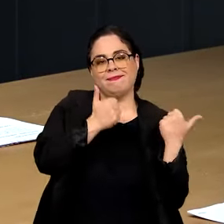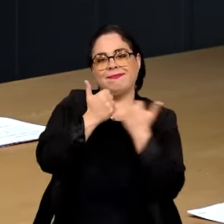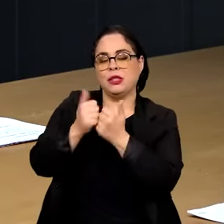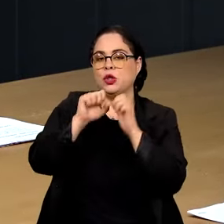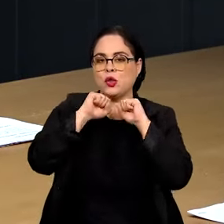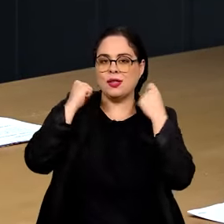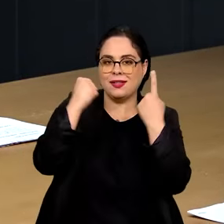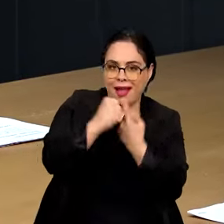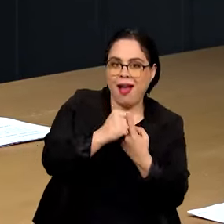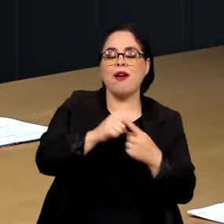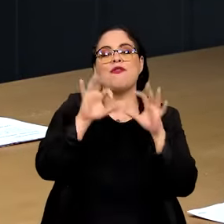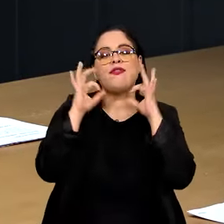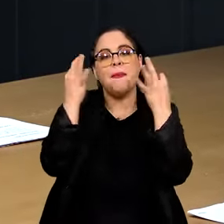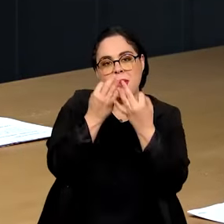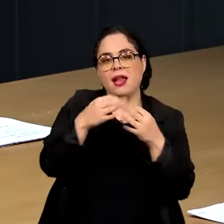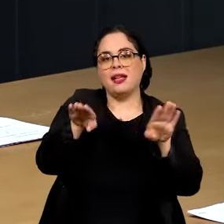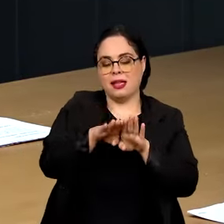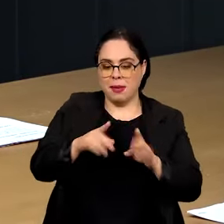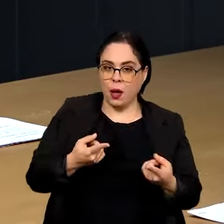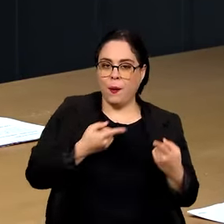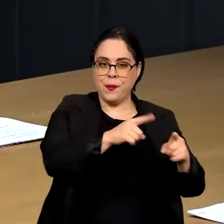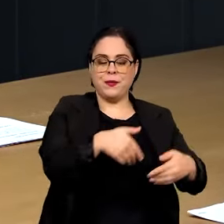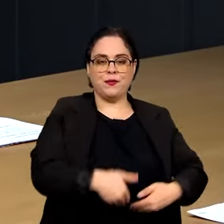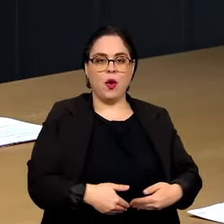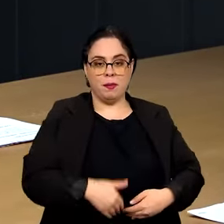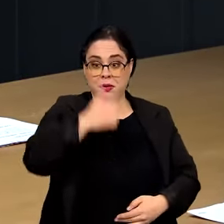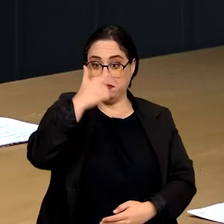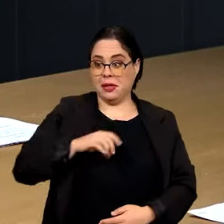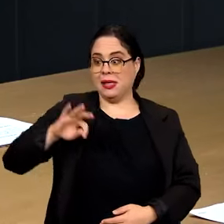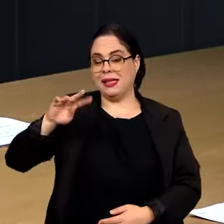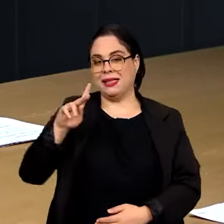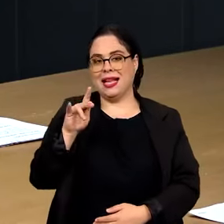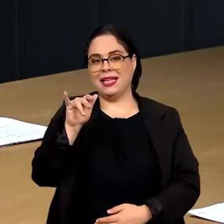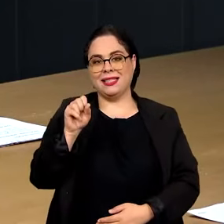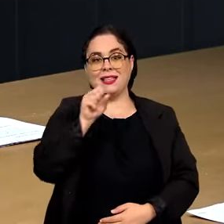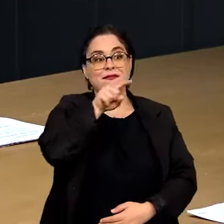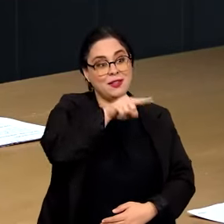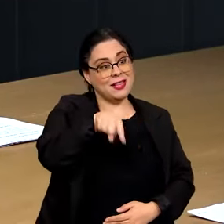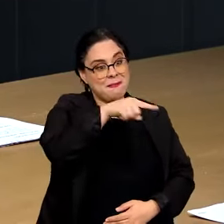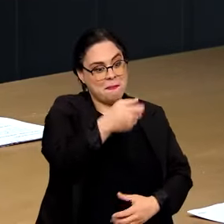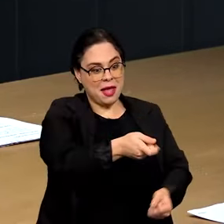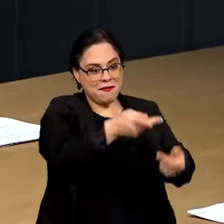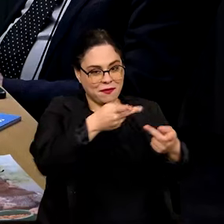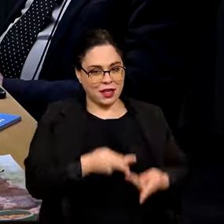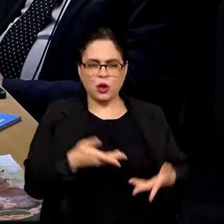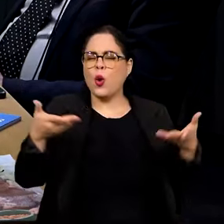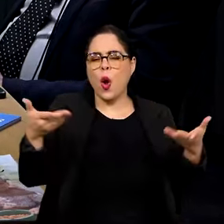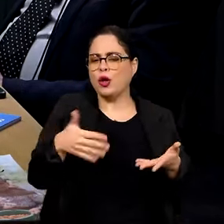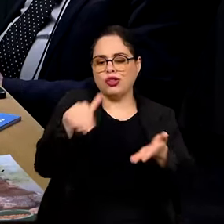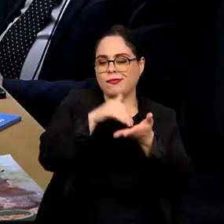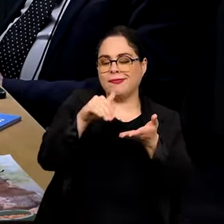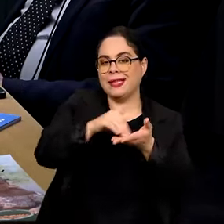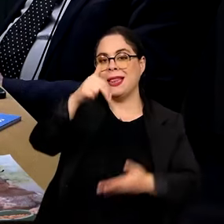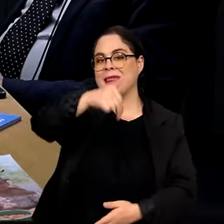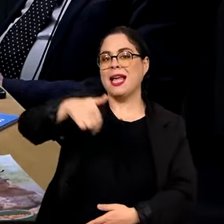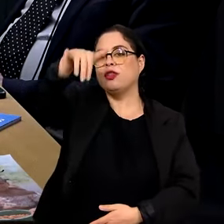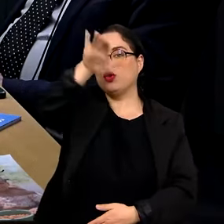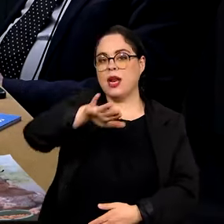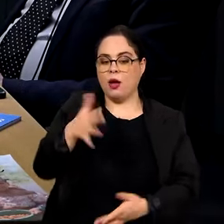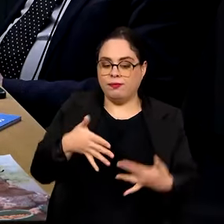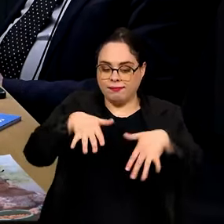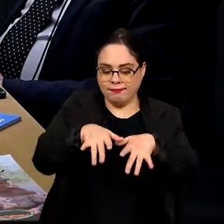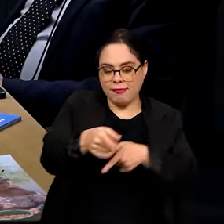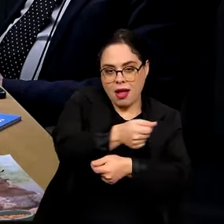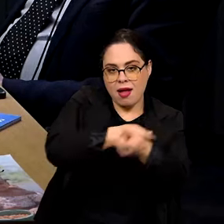família e combate à fome eu sou Taísa Dias e você é muito bem-vindo e muito bem-vinda e quem tá com a gente hoje é o nosso